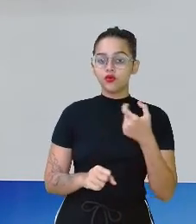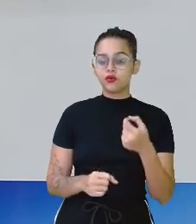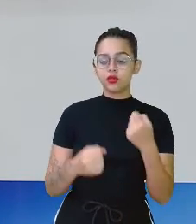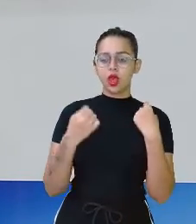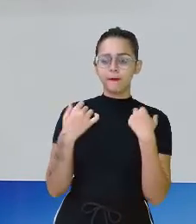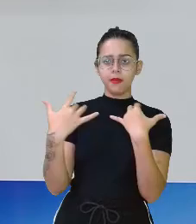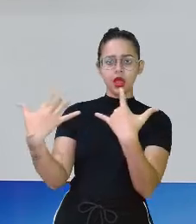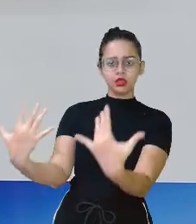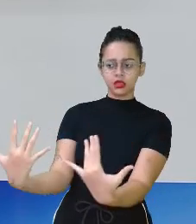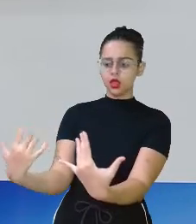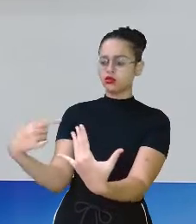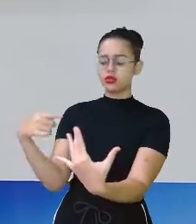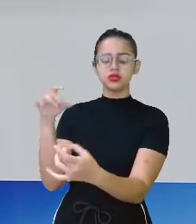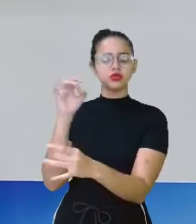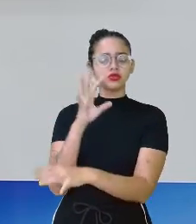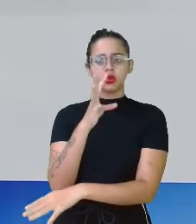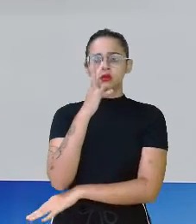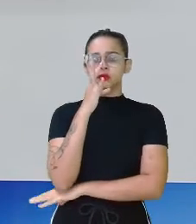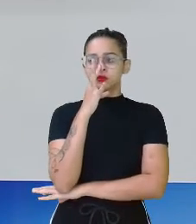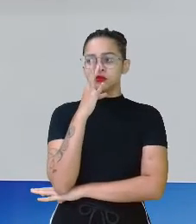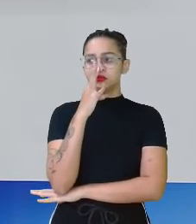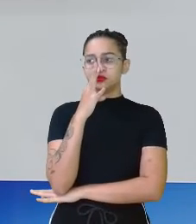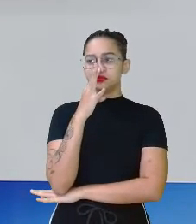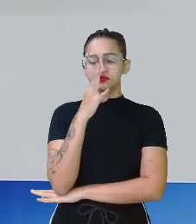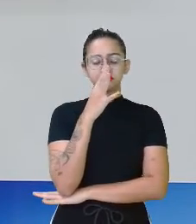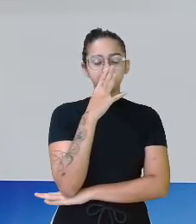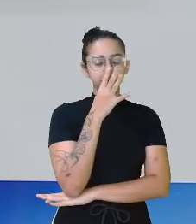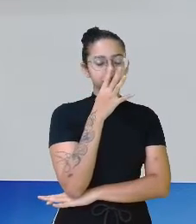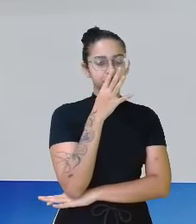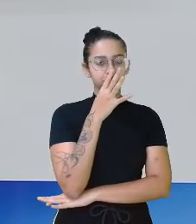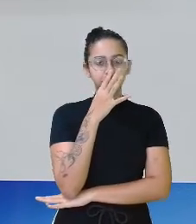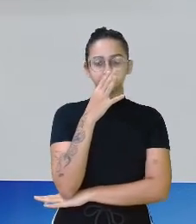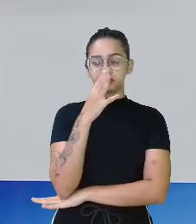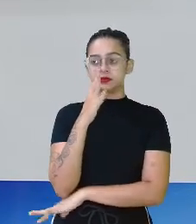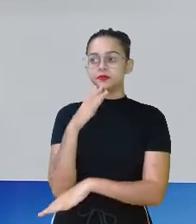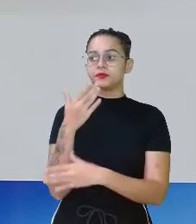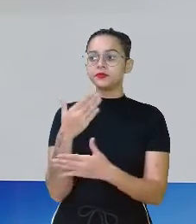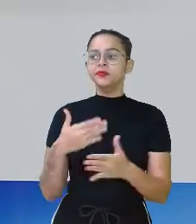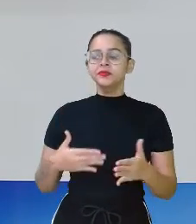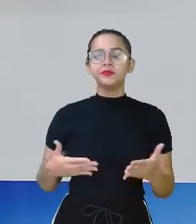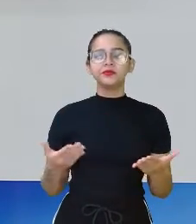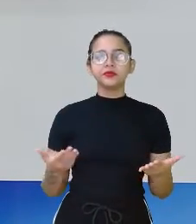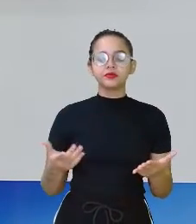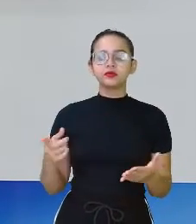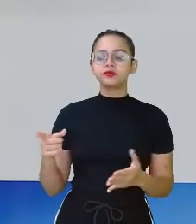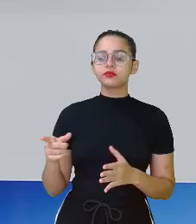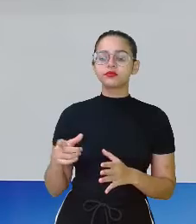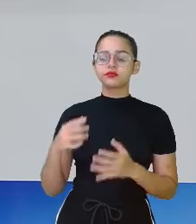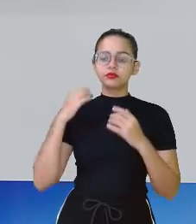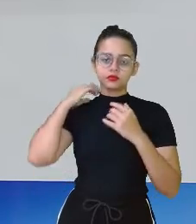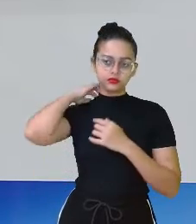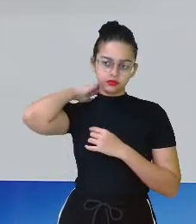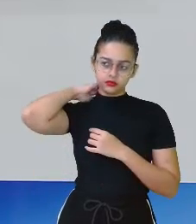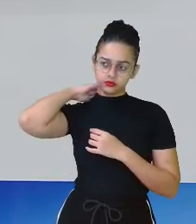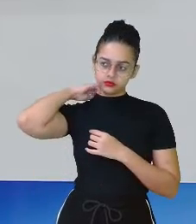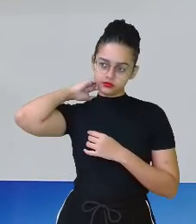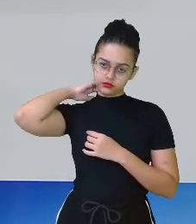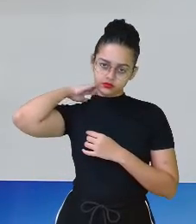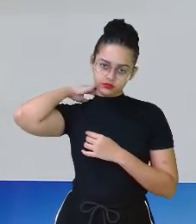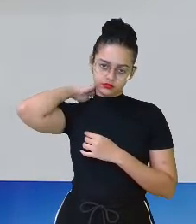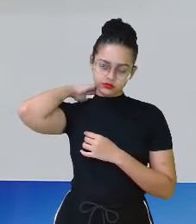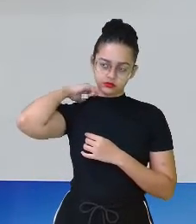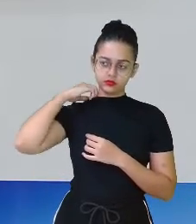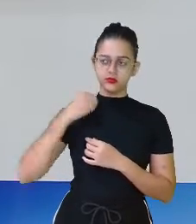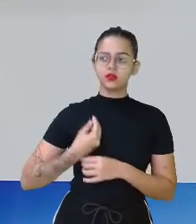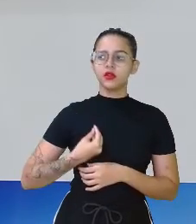ali, ela era apenas, né, espectadora. E ela estava ali e emergia, né?